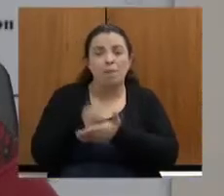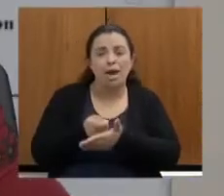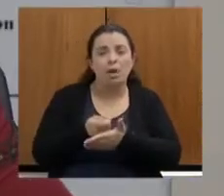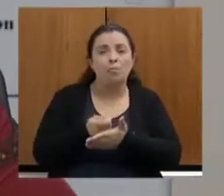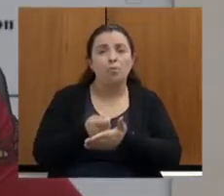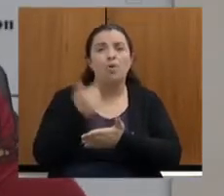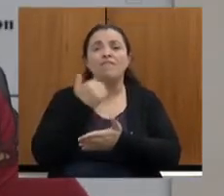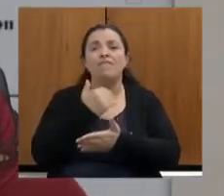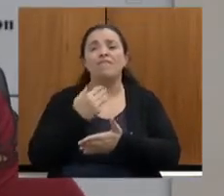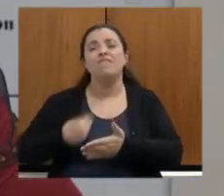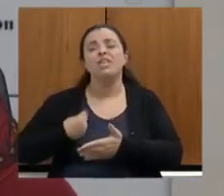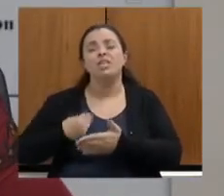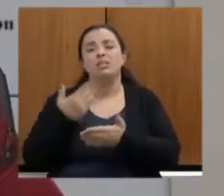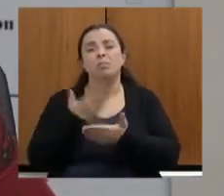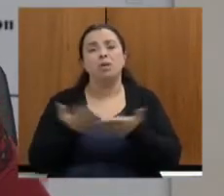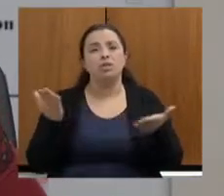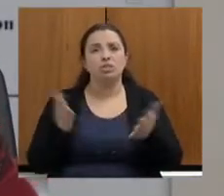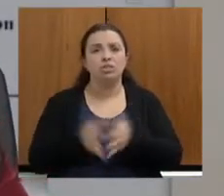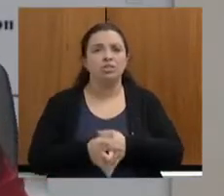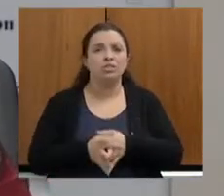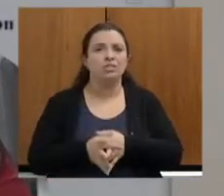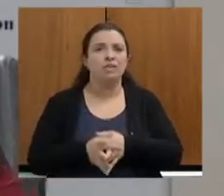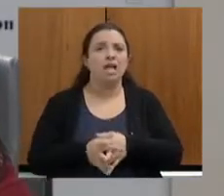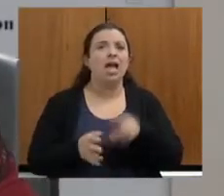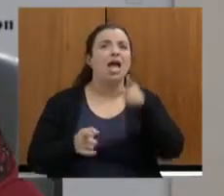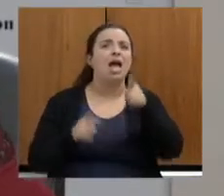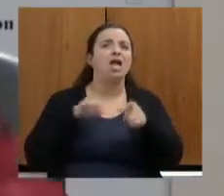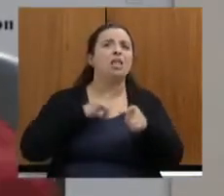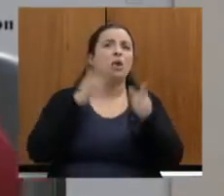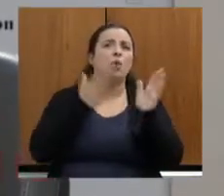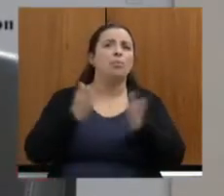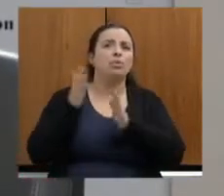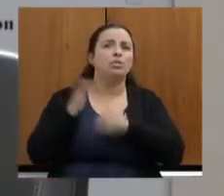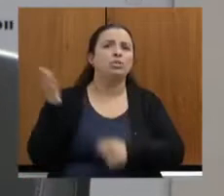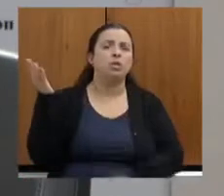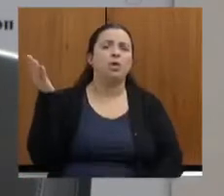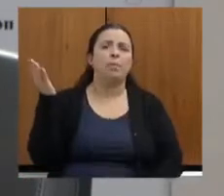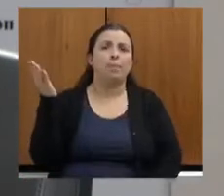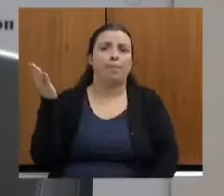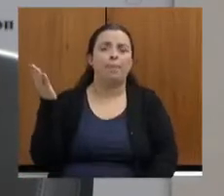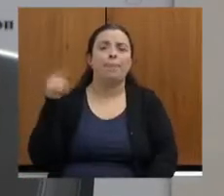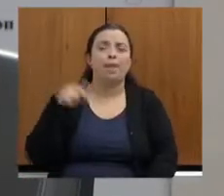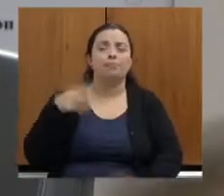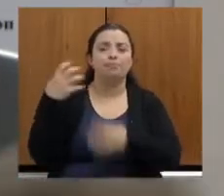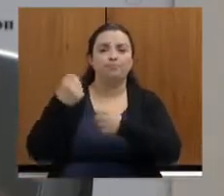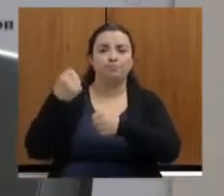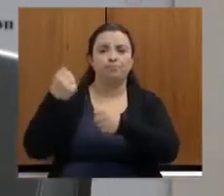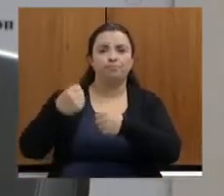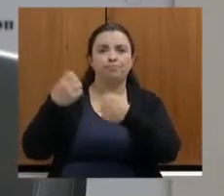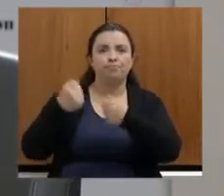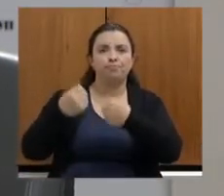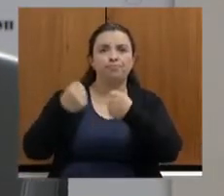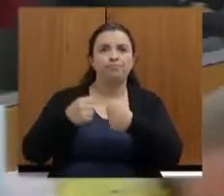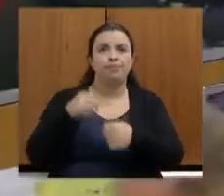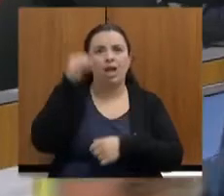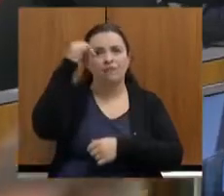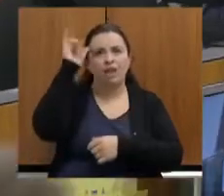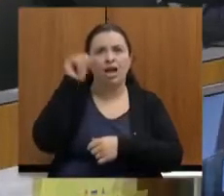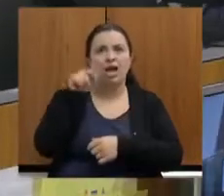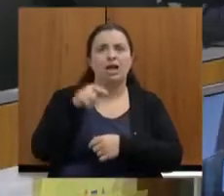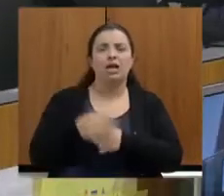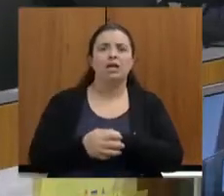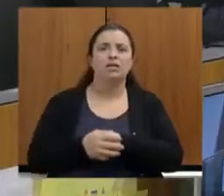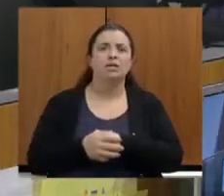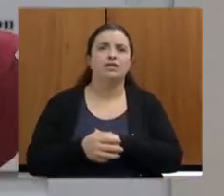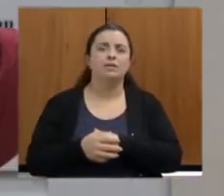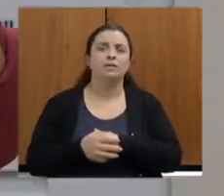e aqui a gente ficando eu tinha várias Produções aqui é um lugar E as vacas entravam assim dentro